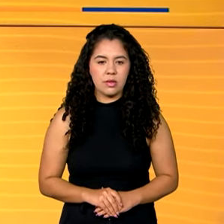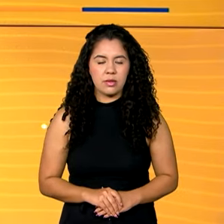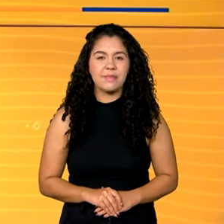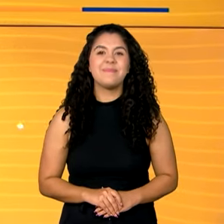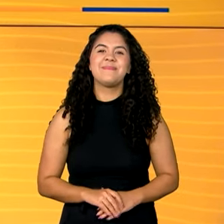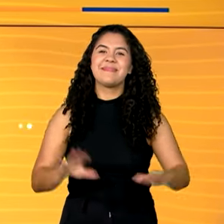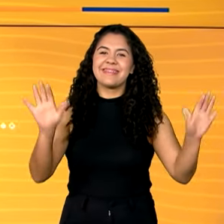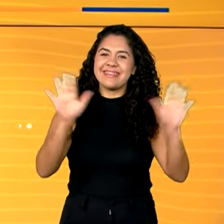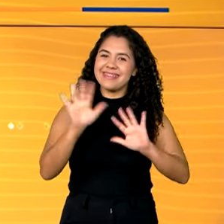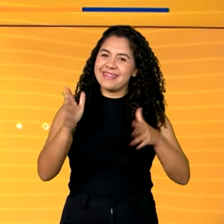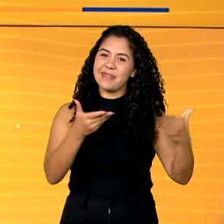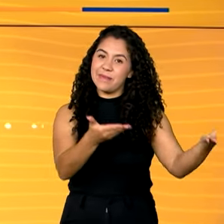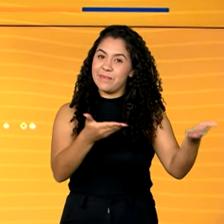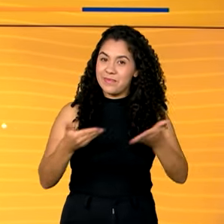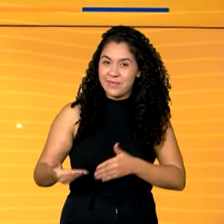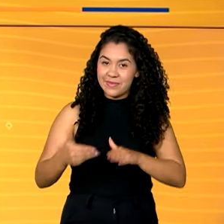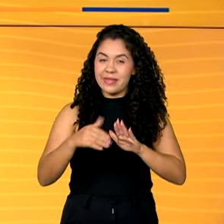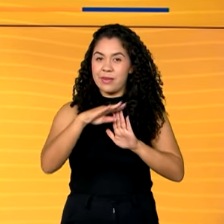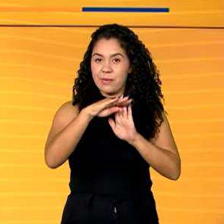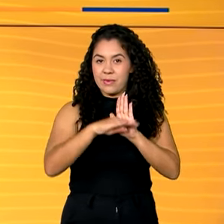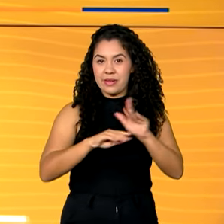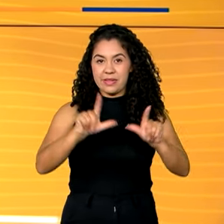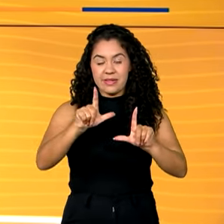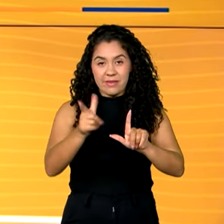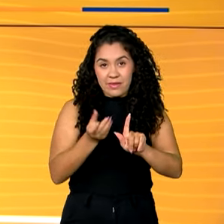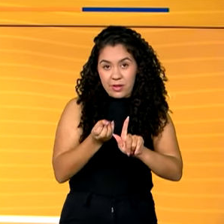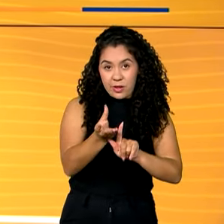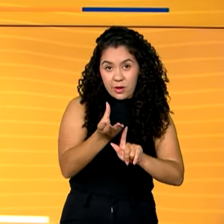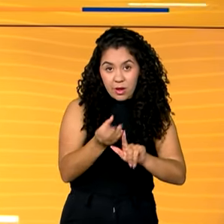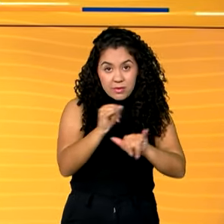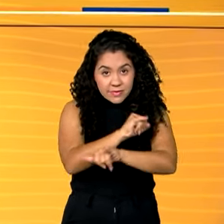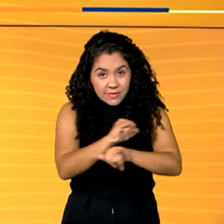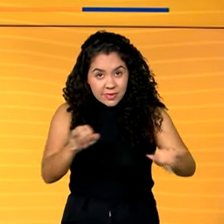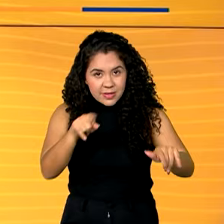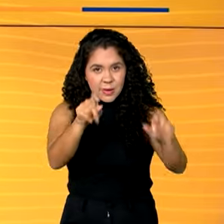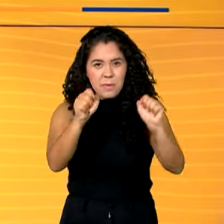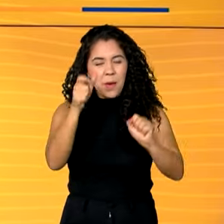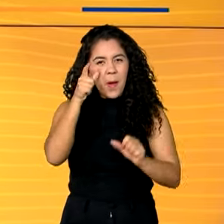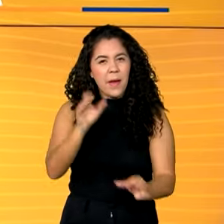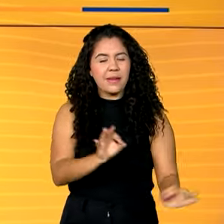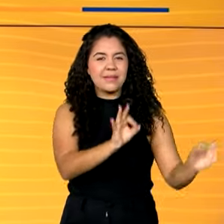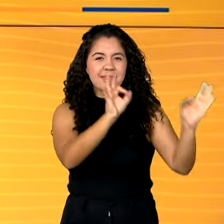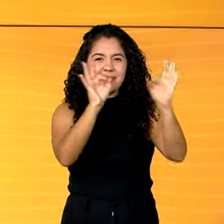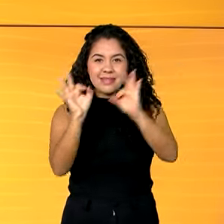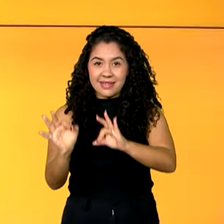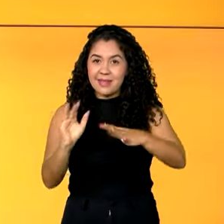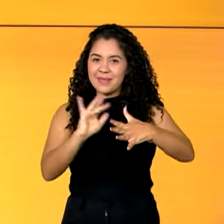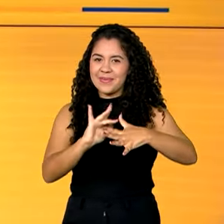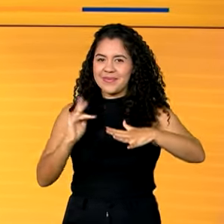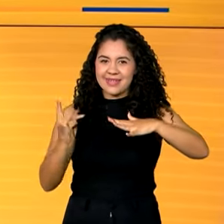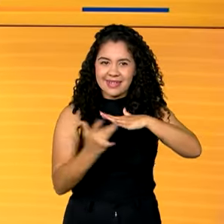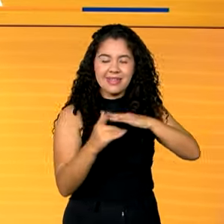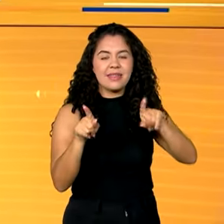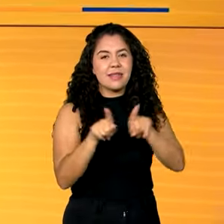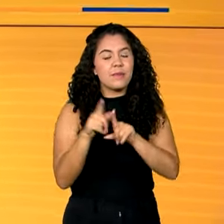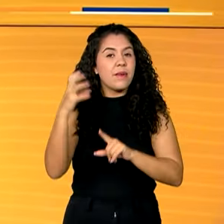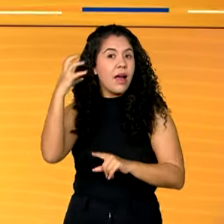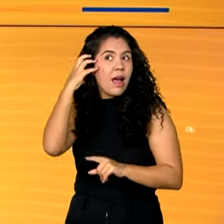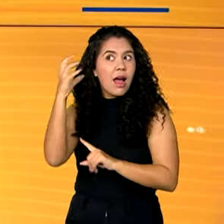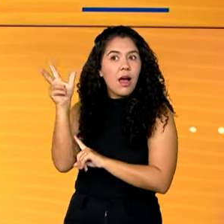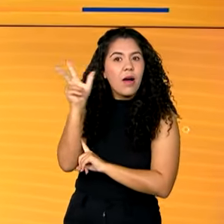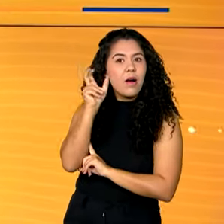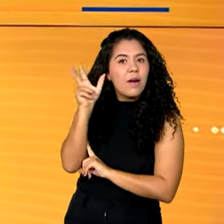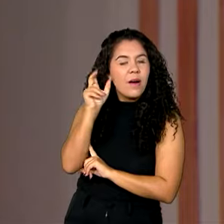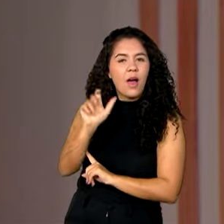Olá, seja muito bem-vindo ao canal GOV. Lembrando que você pode nos acompanhar também ao vivo pelas redes sociais e pela